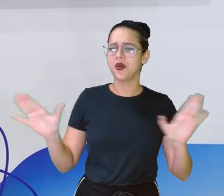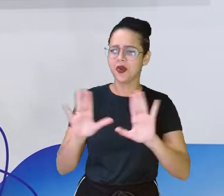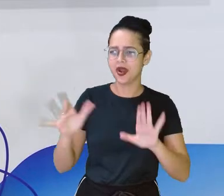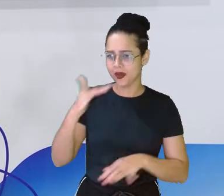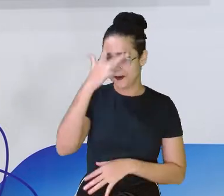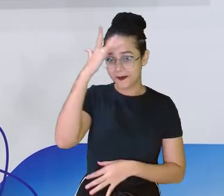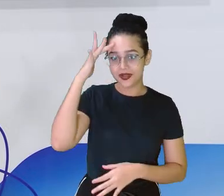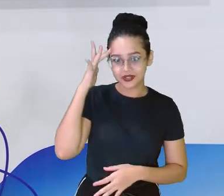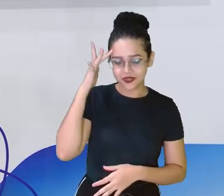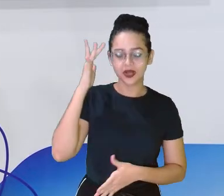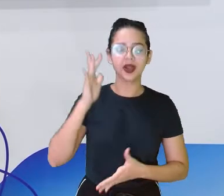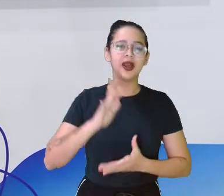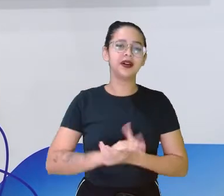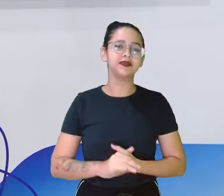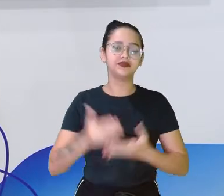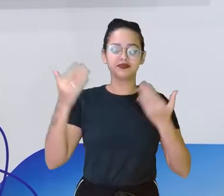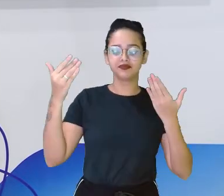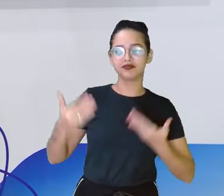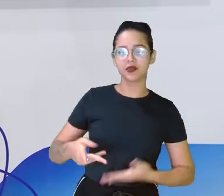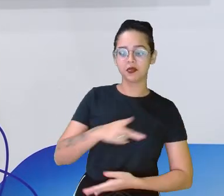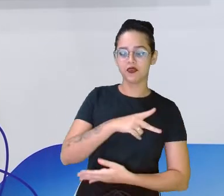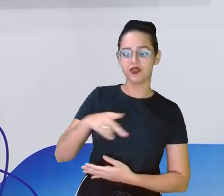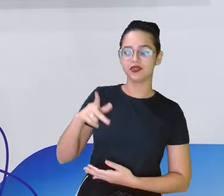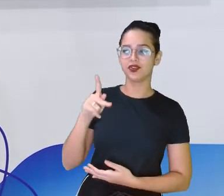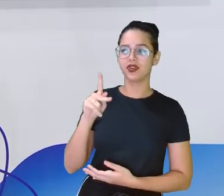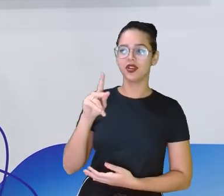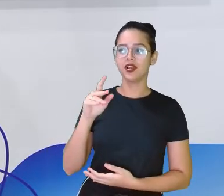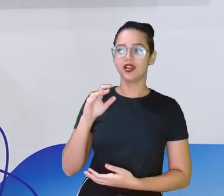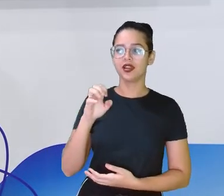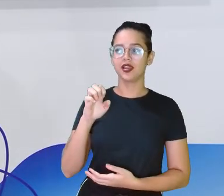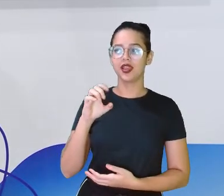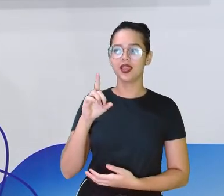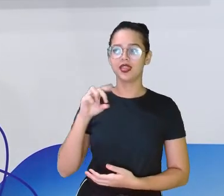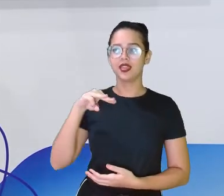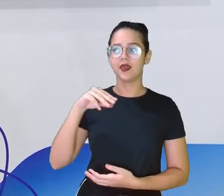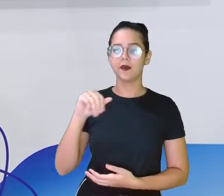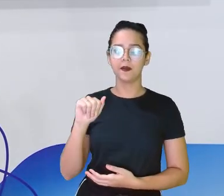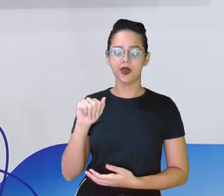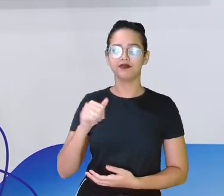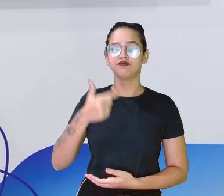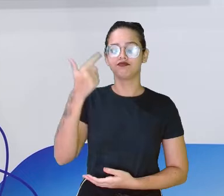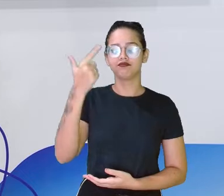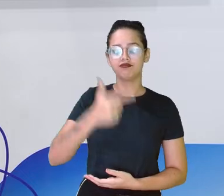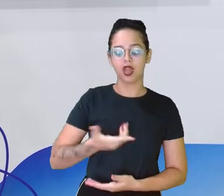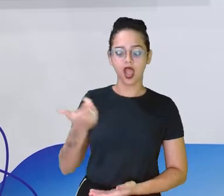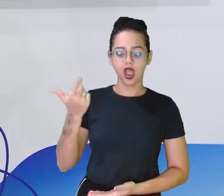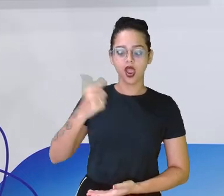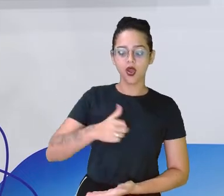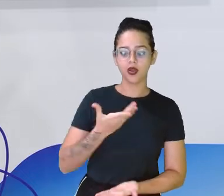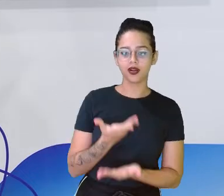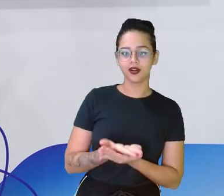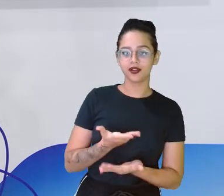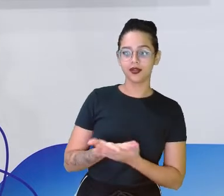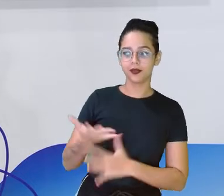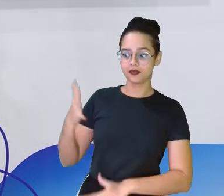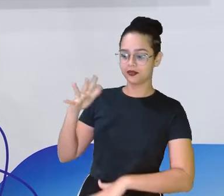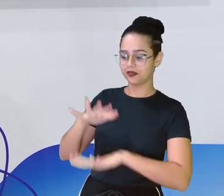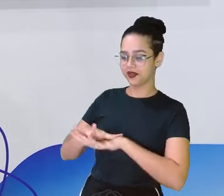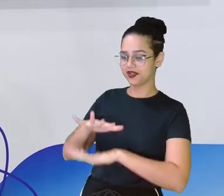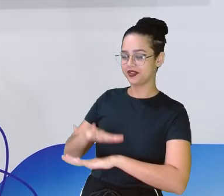Olá, pessoal! Eu sou a professora Kedma Santos e estou aqui para mais uma aula de